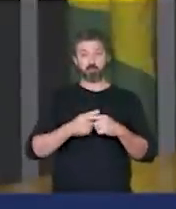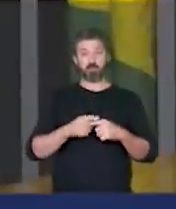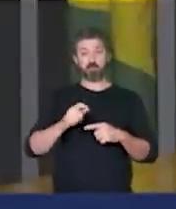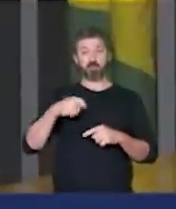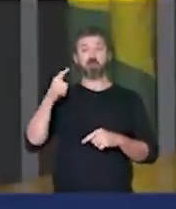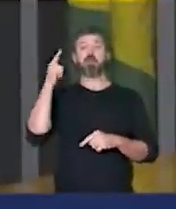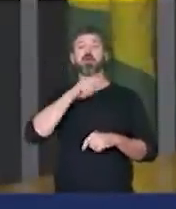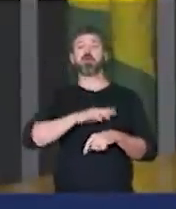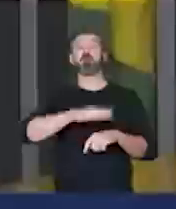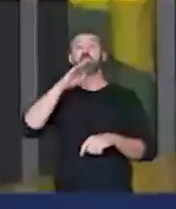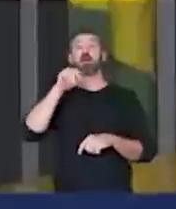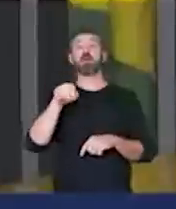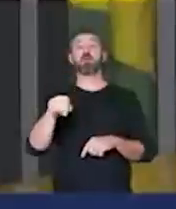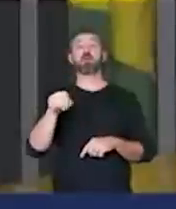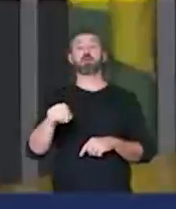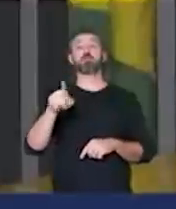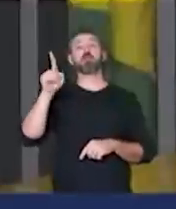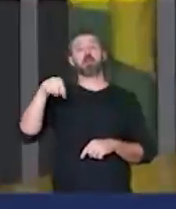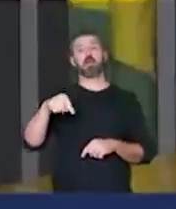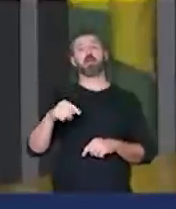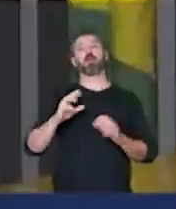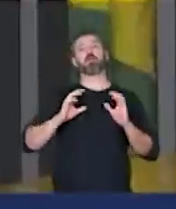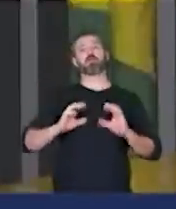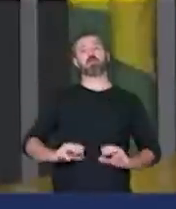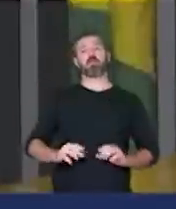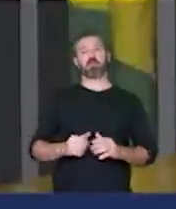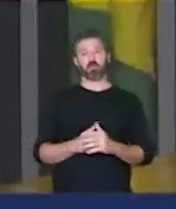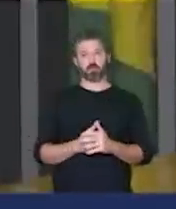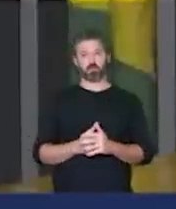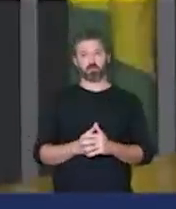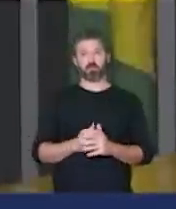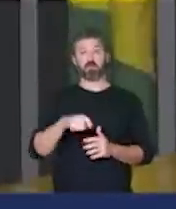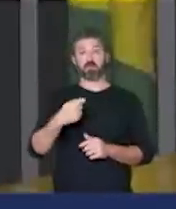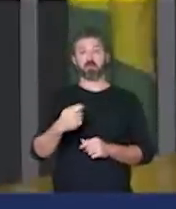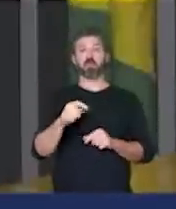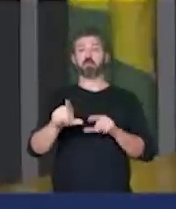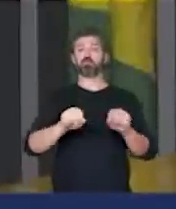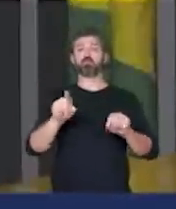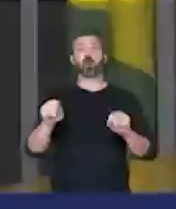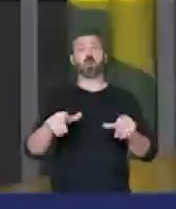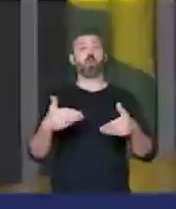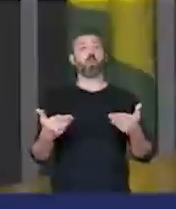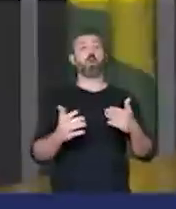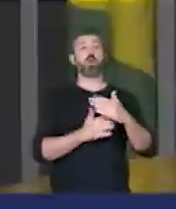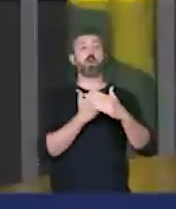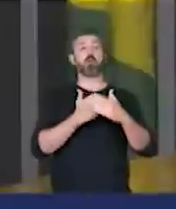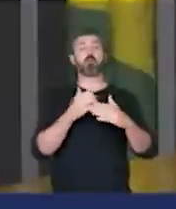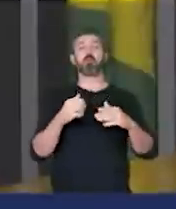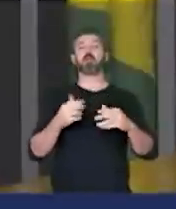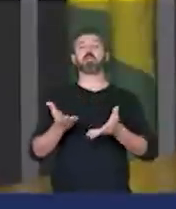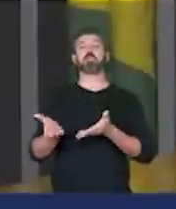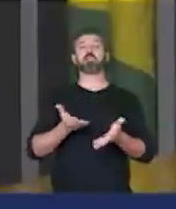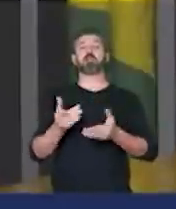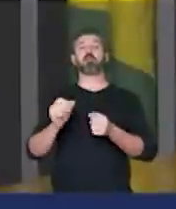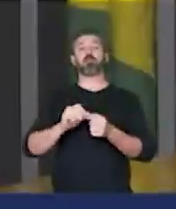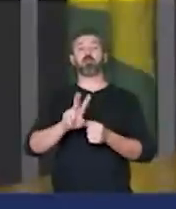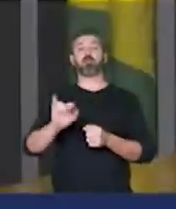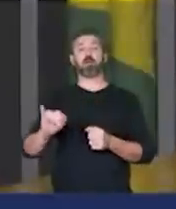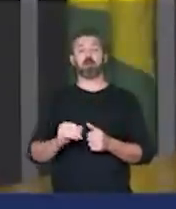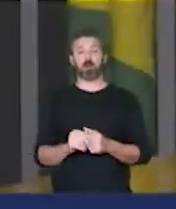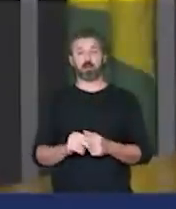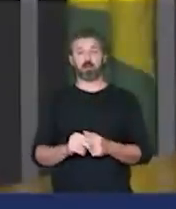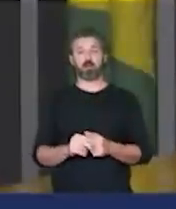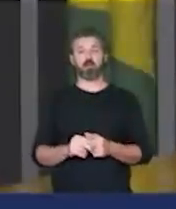com esse destaque é o cidadão na ponta. É quem vai poder escolher qual empresa vai poder fornecer o seu transporte. É quebrar